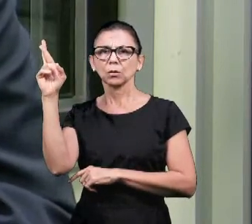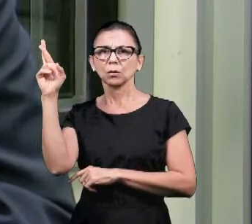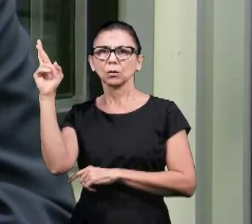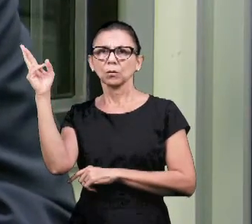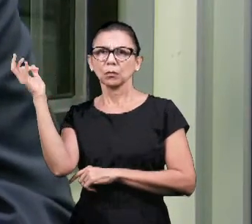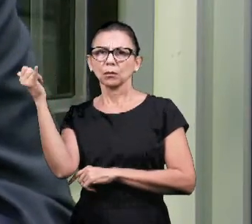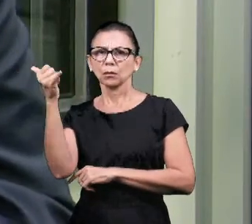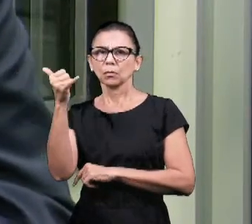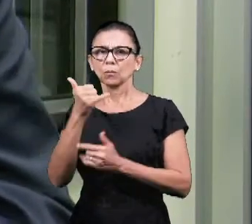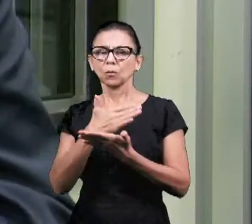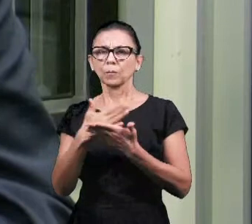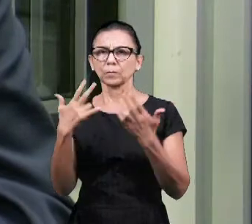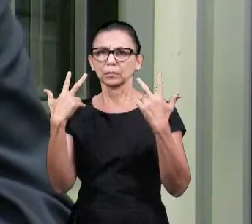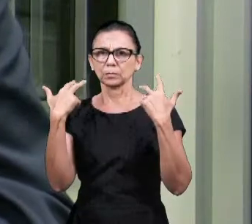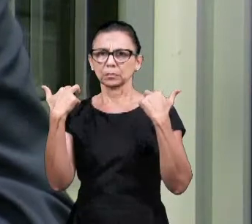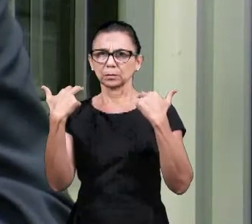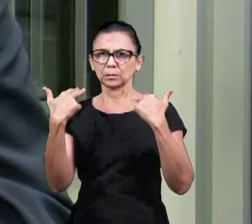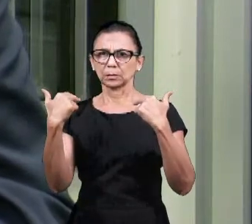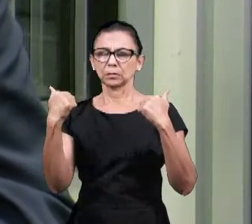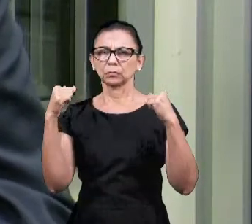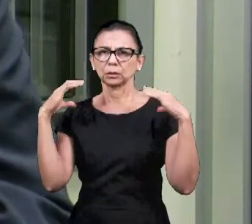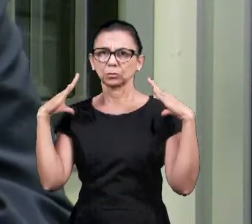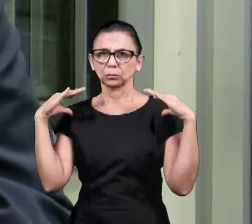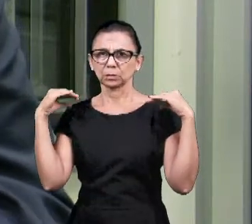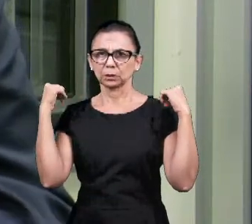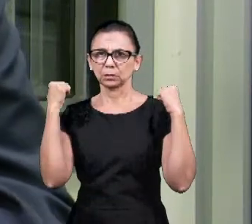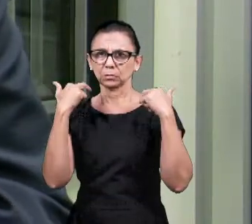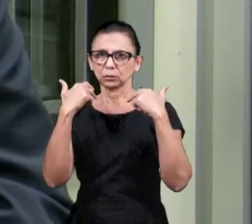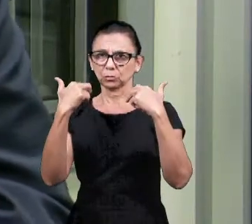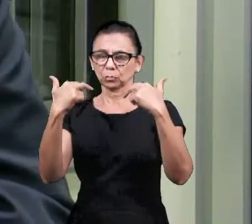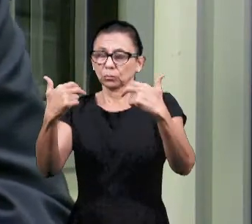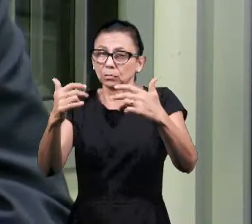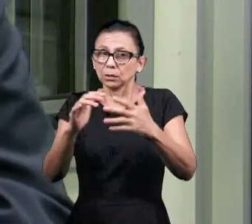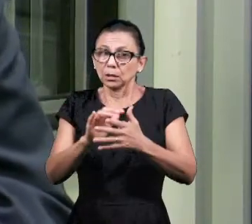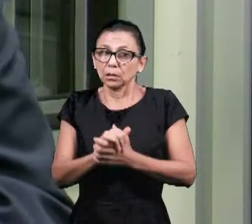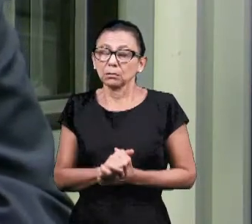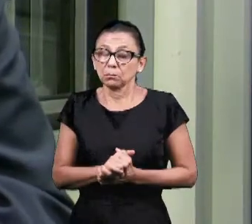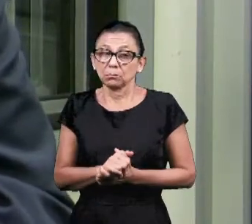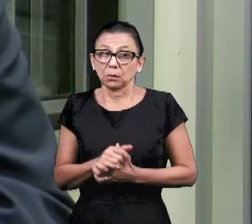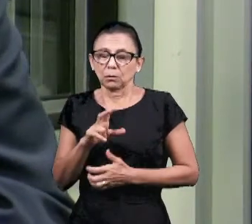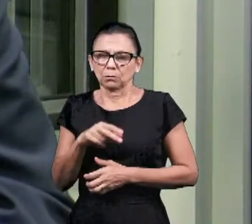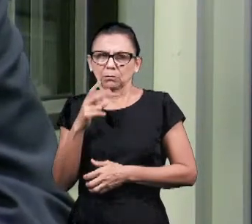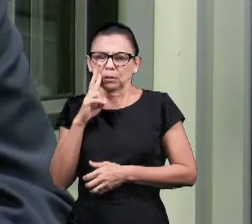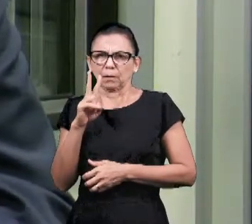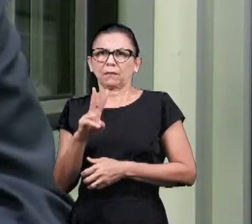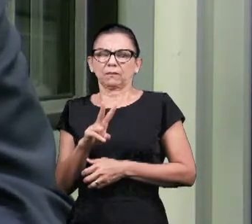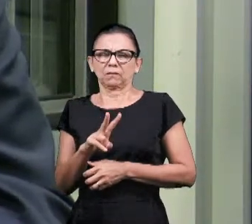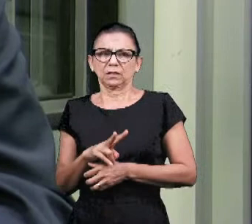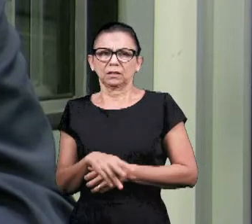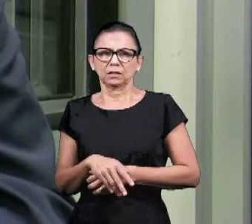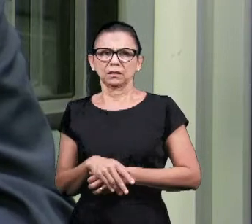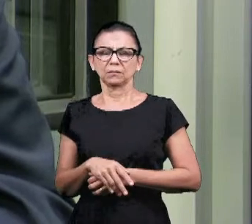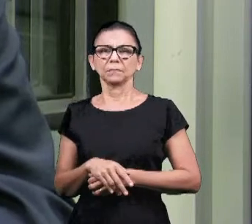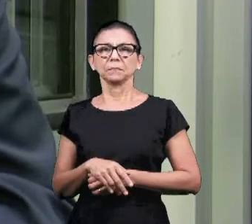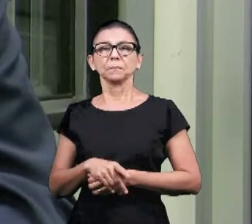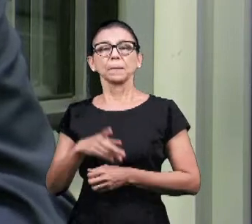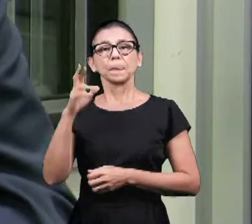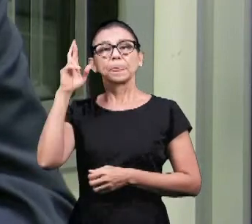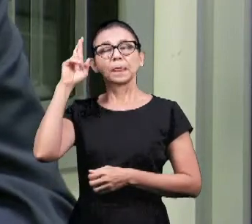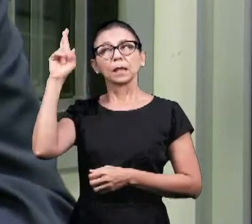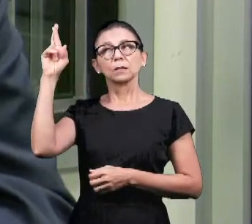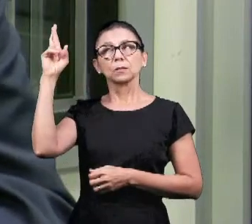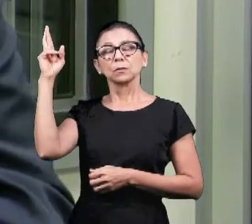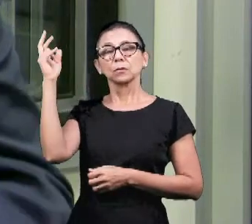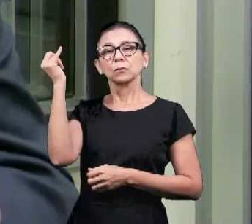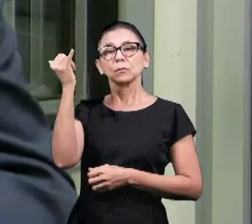nenhuma noção. Primeira vez que entrava num templo evangélico, nunca tinha entrado antes na minha vida. E o Senhor começou a falar com a